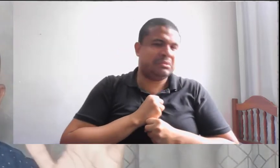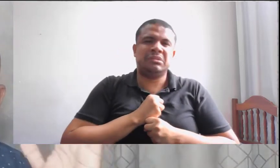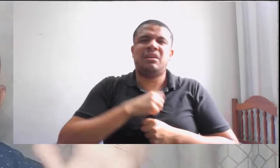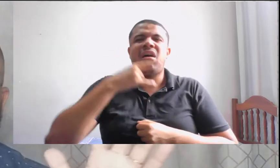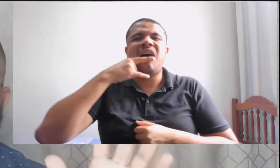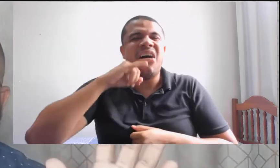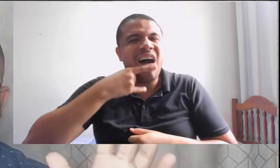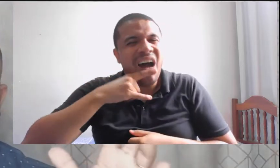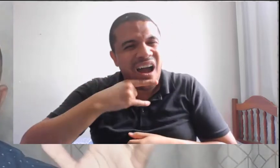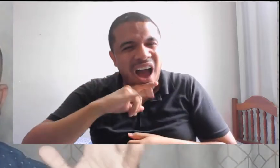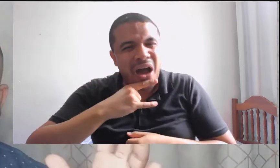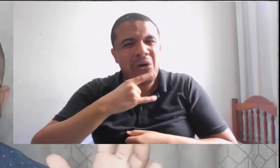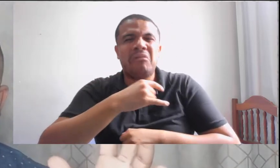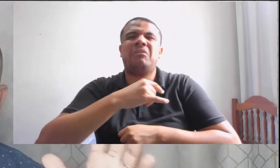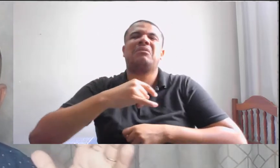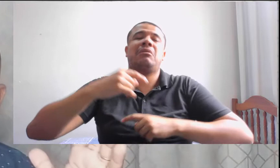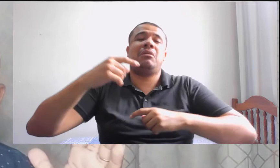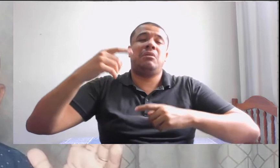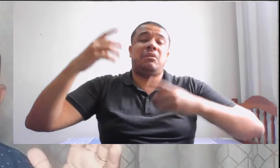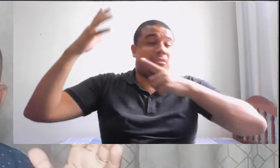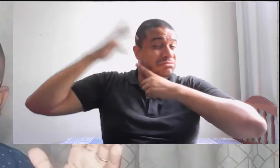cheio de álcool na mente e no espírito.